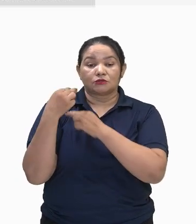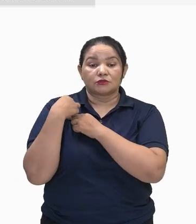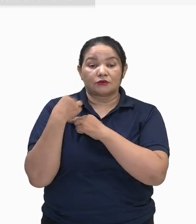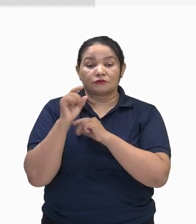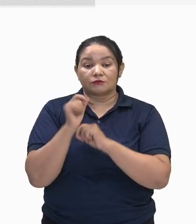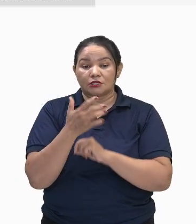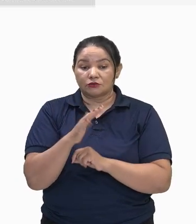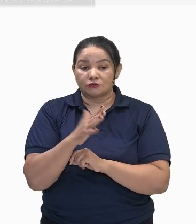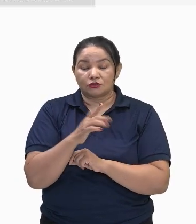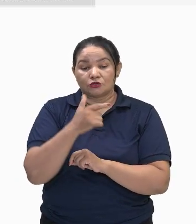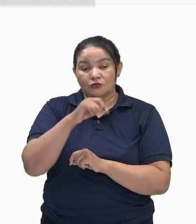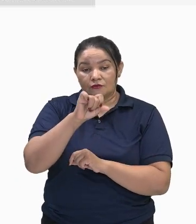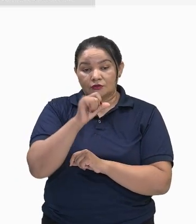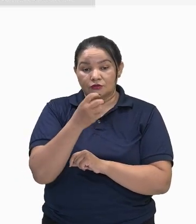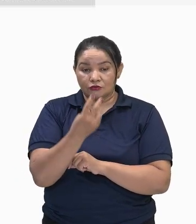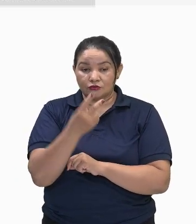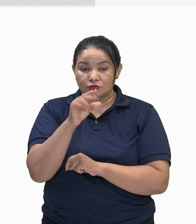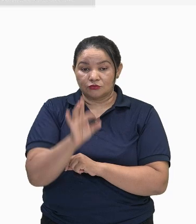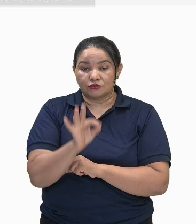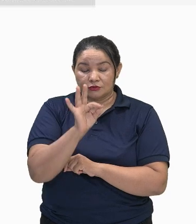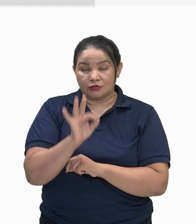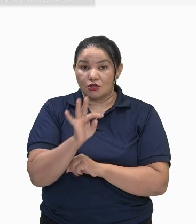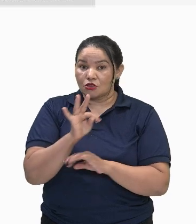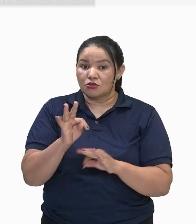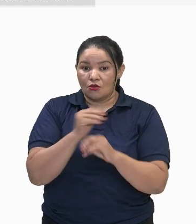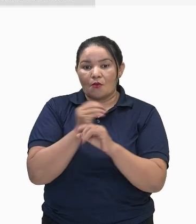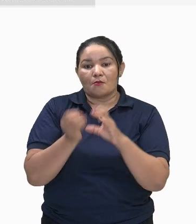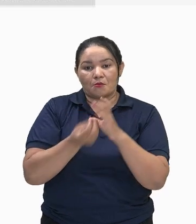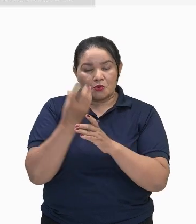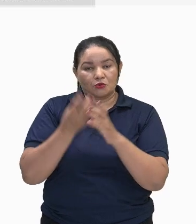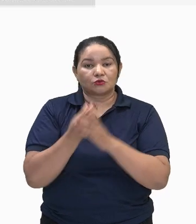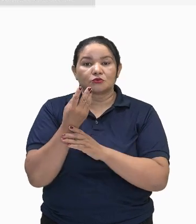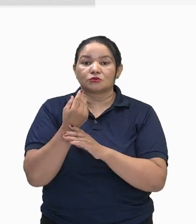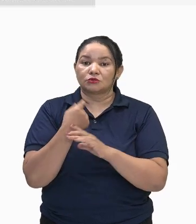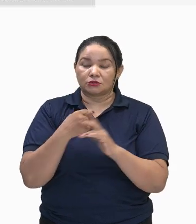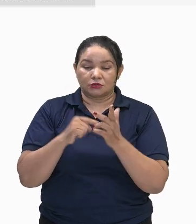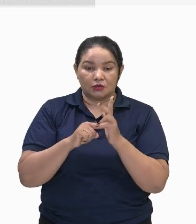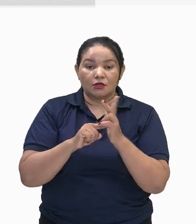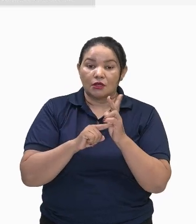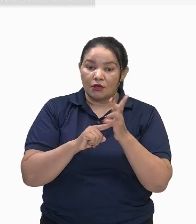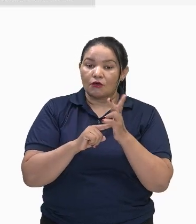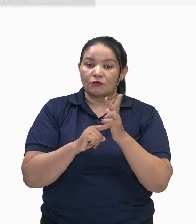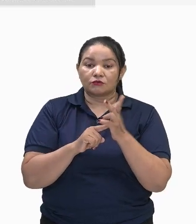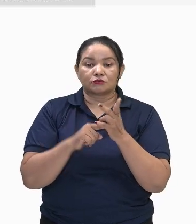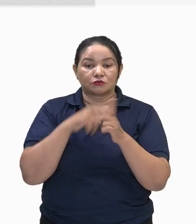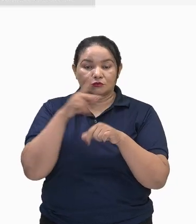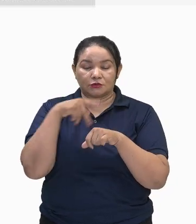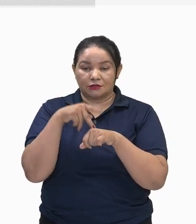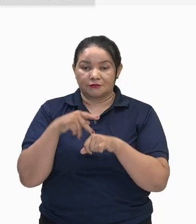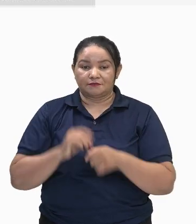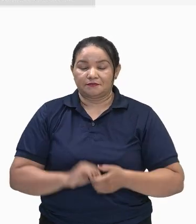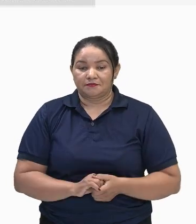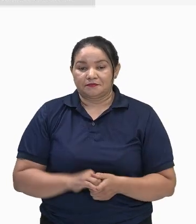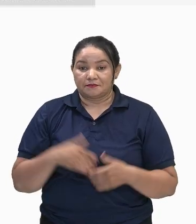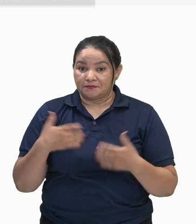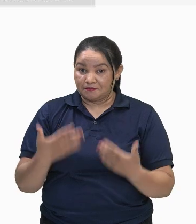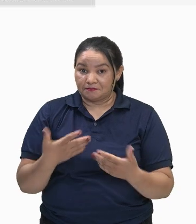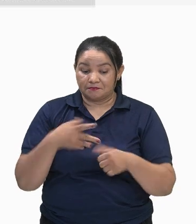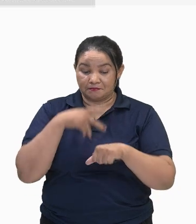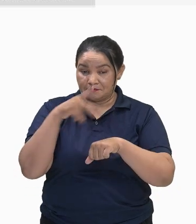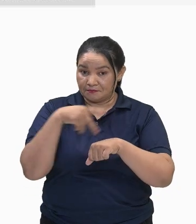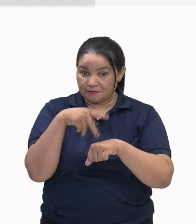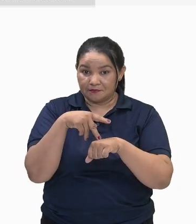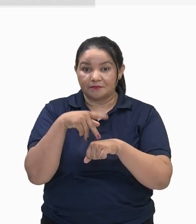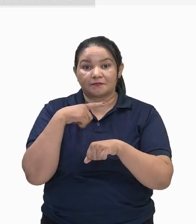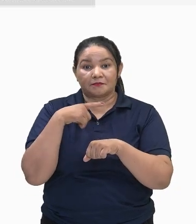de 92% de toda a produção eólica do país. Então, observe aí que no país inteiro